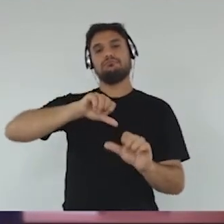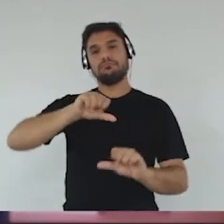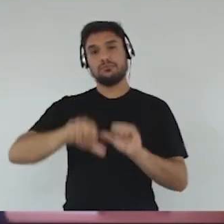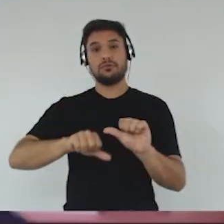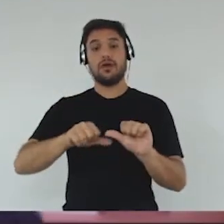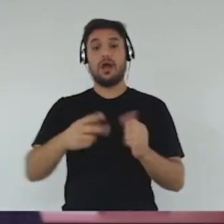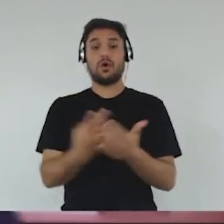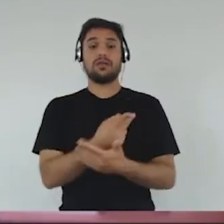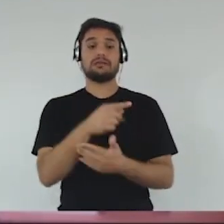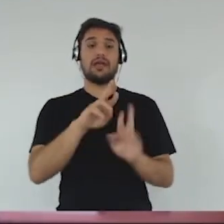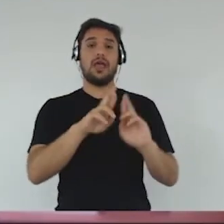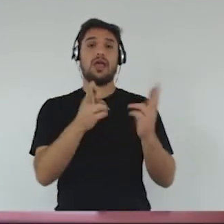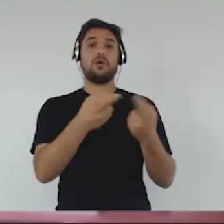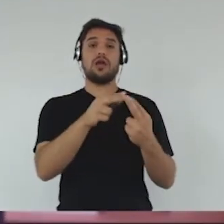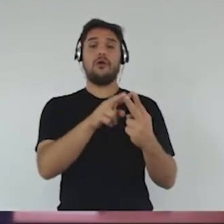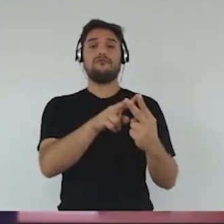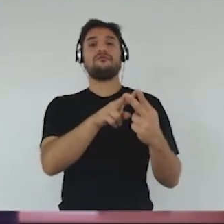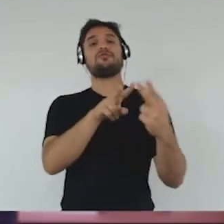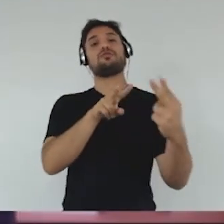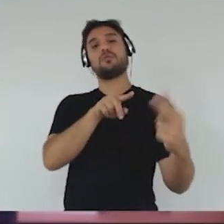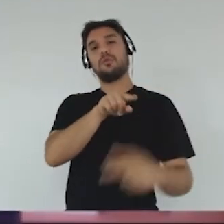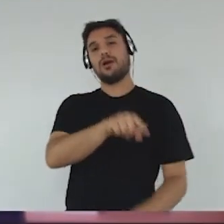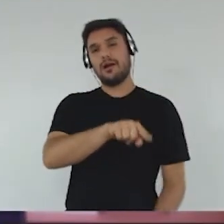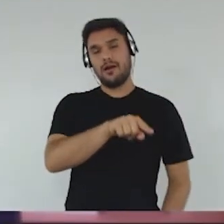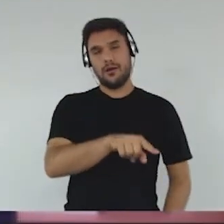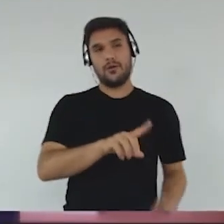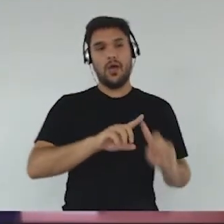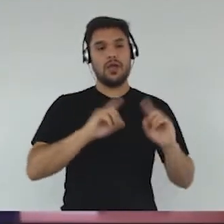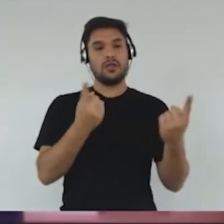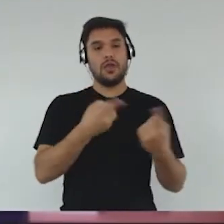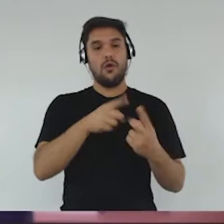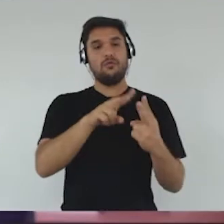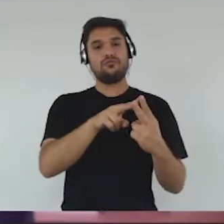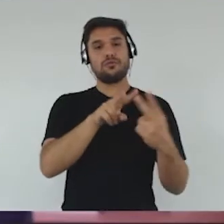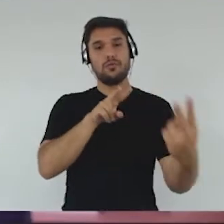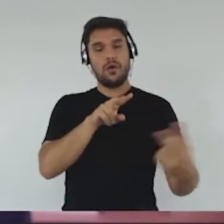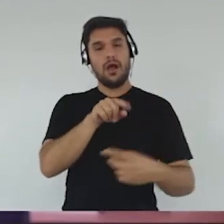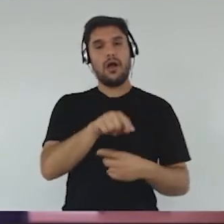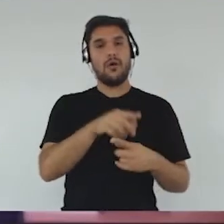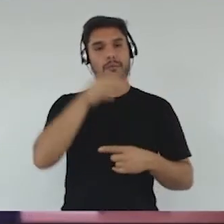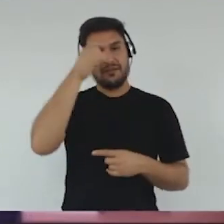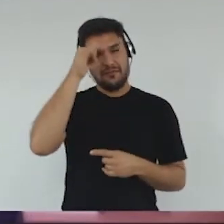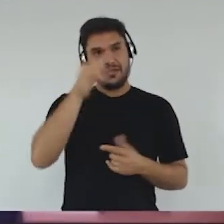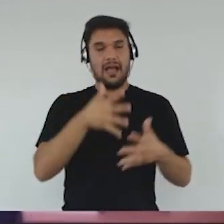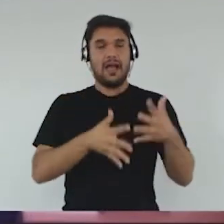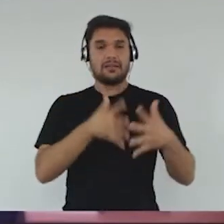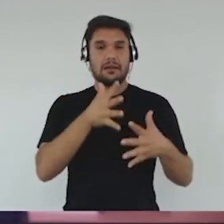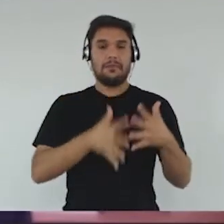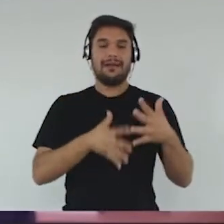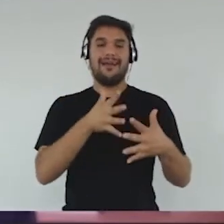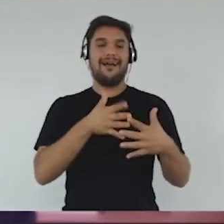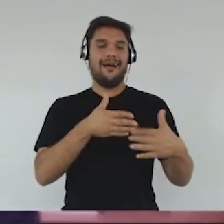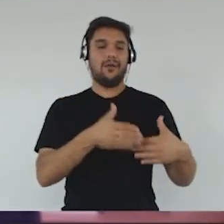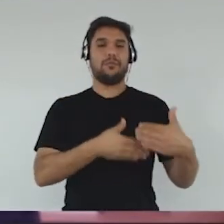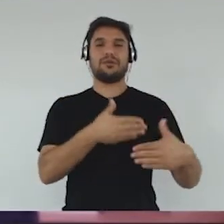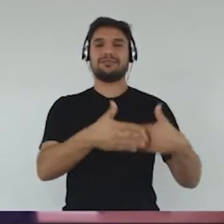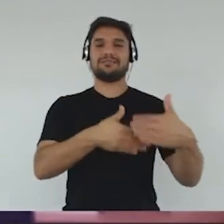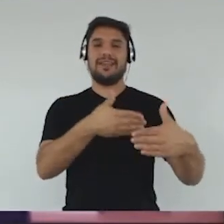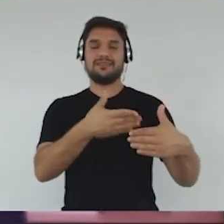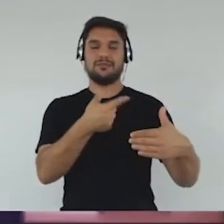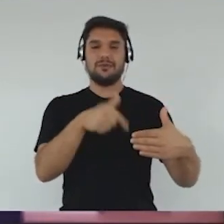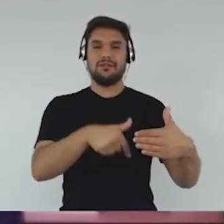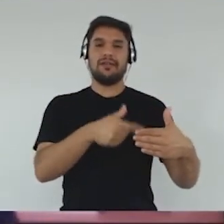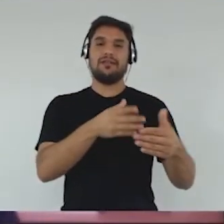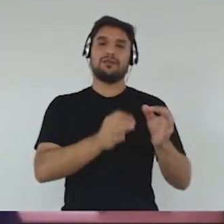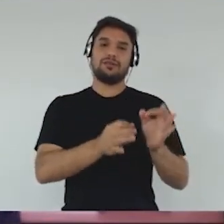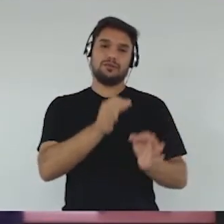audiências virtuais e não se interrompessem, como lembrou a Adriana, infinitamente as audiências e o andar do